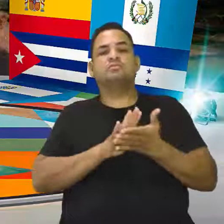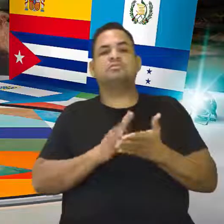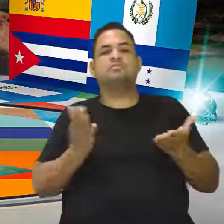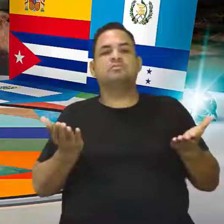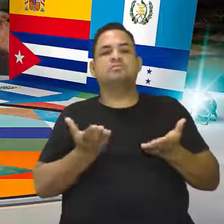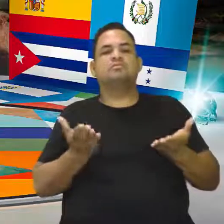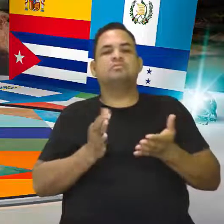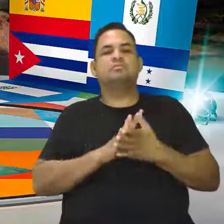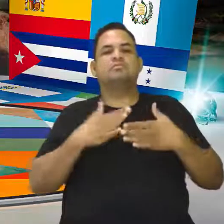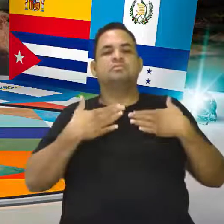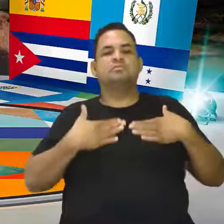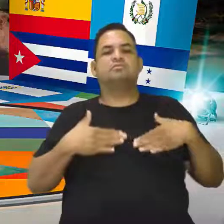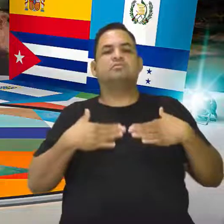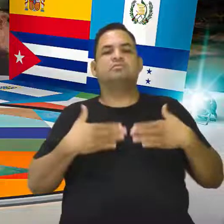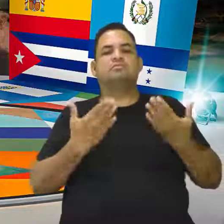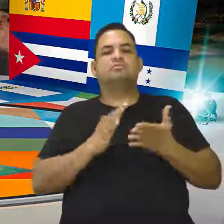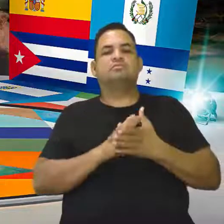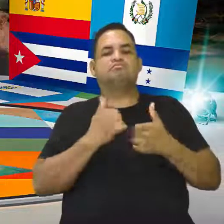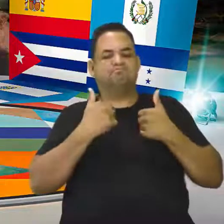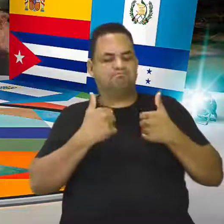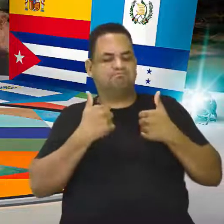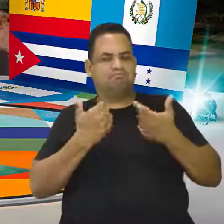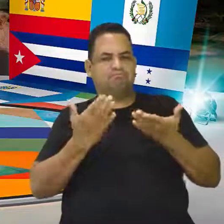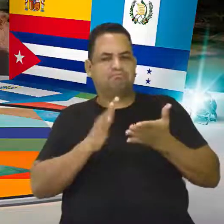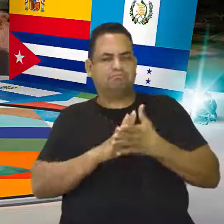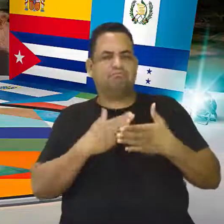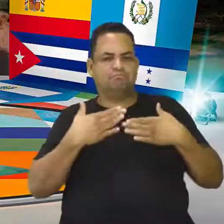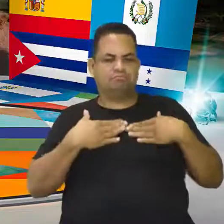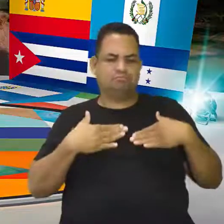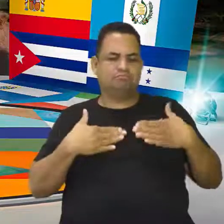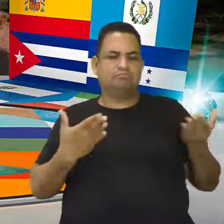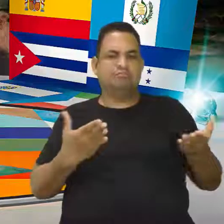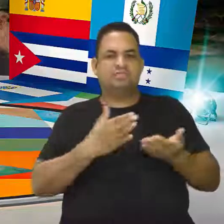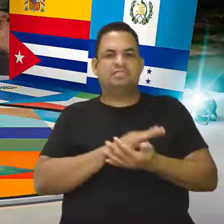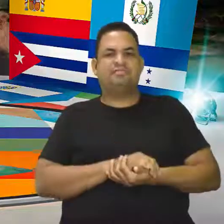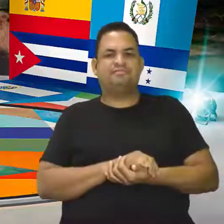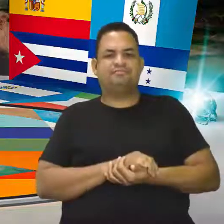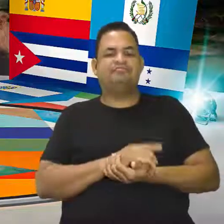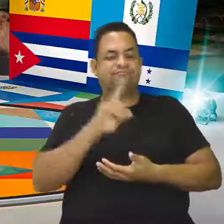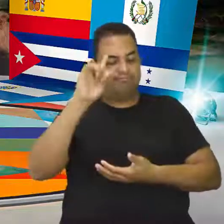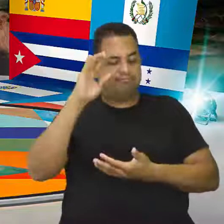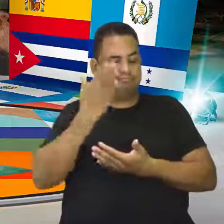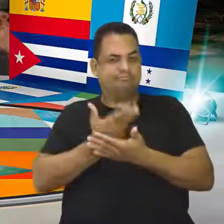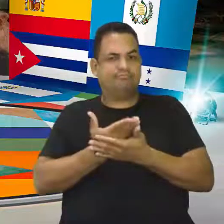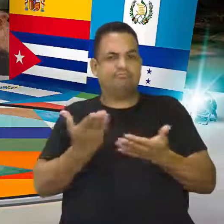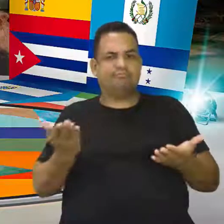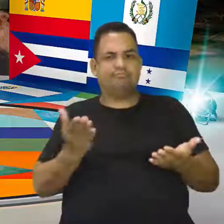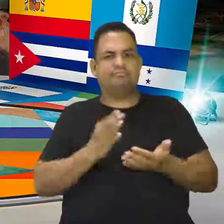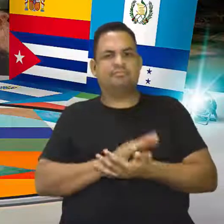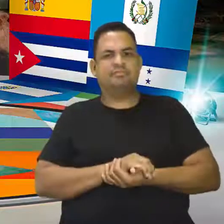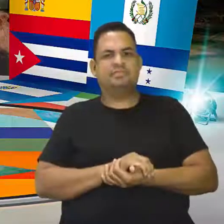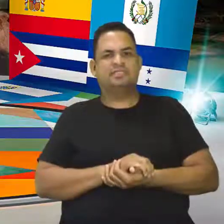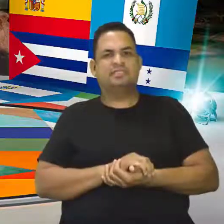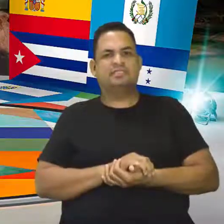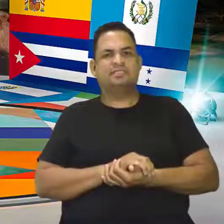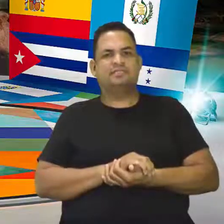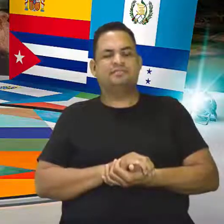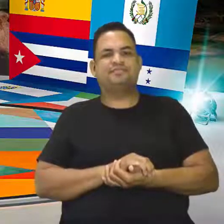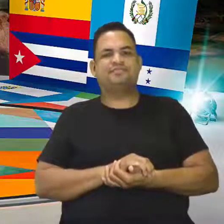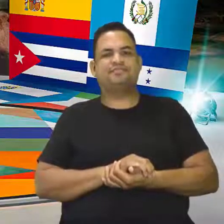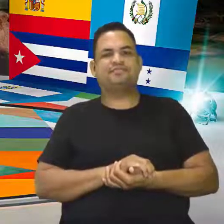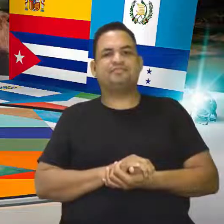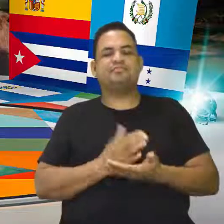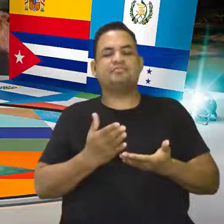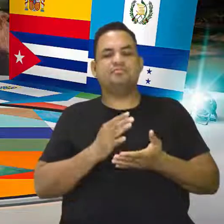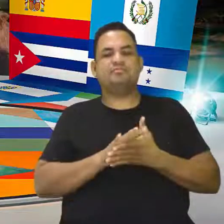hoje? Tranquilo? Foi beleza? Foi muito tranquila, gente. Eu acredito que vocês tiraram de letra